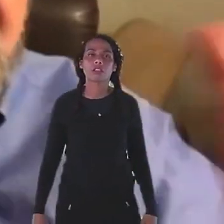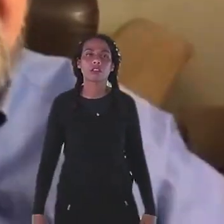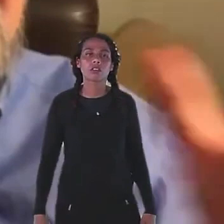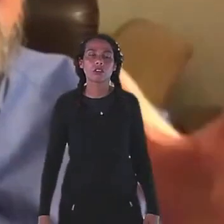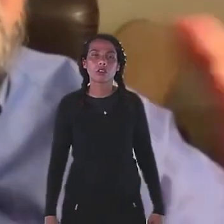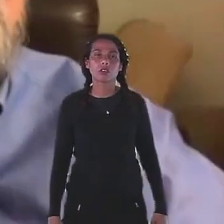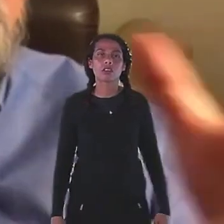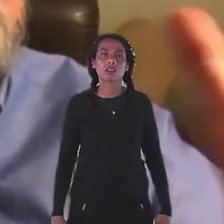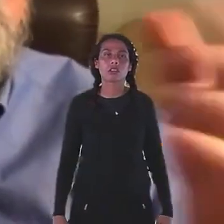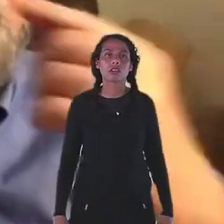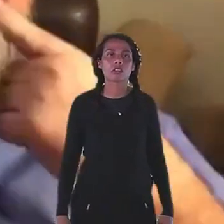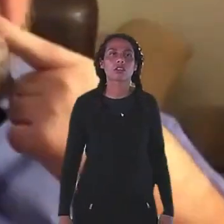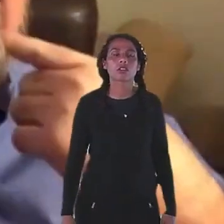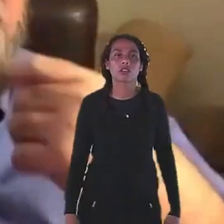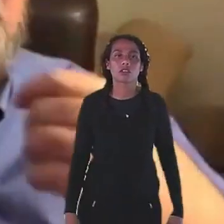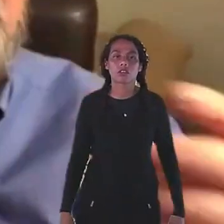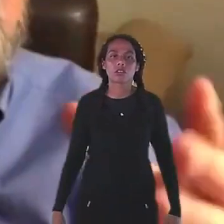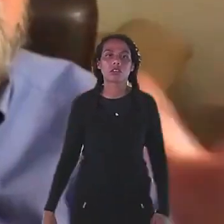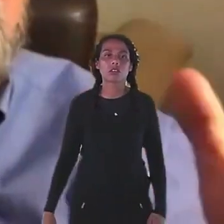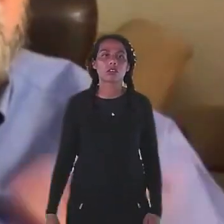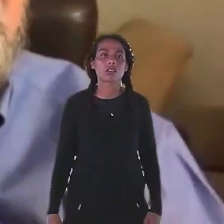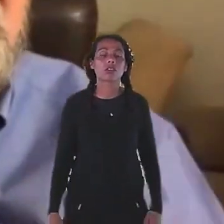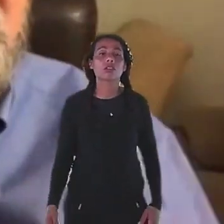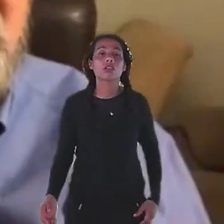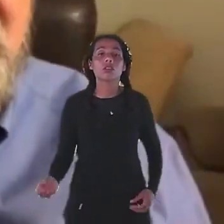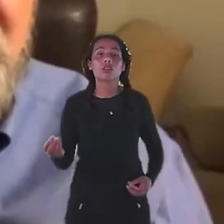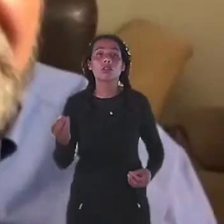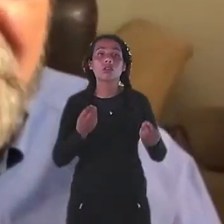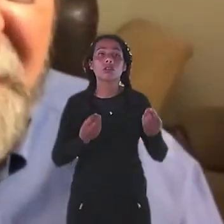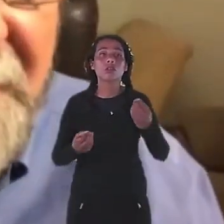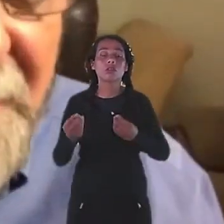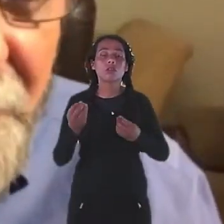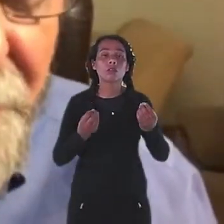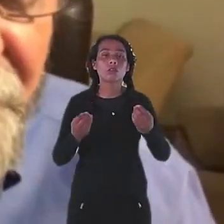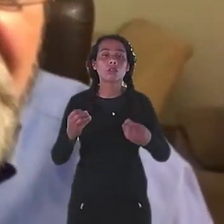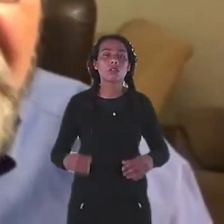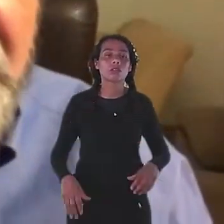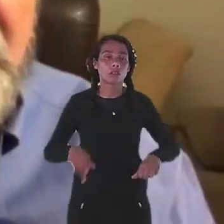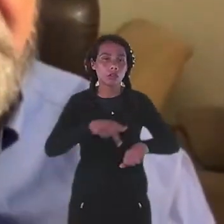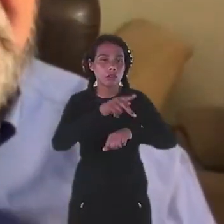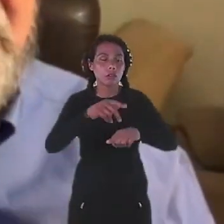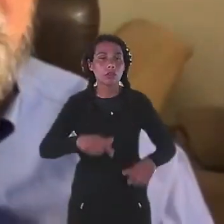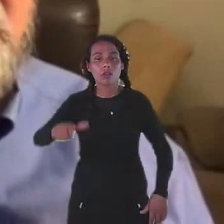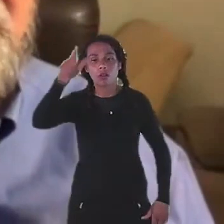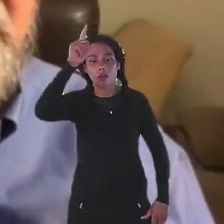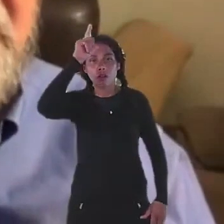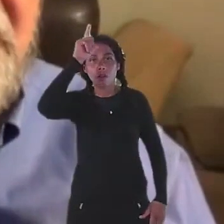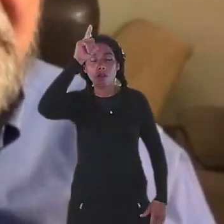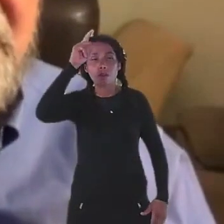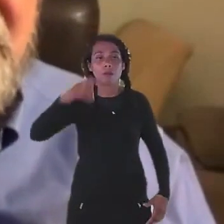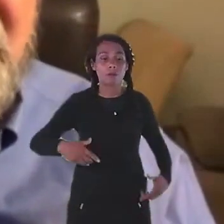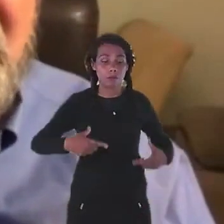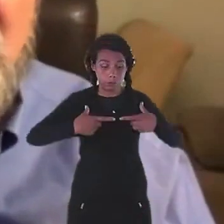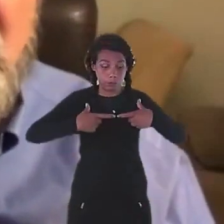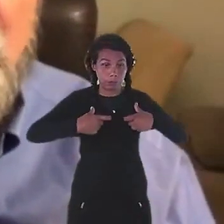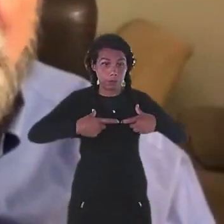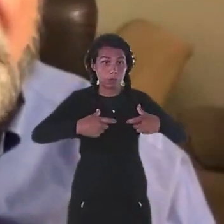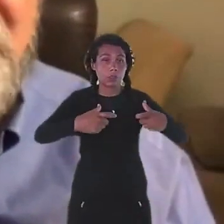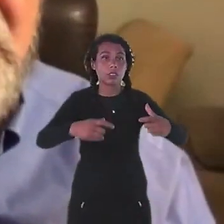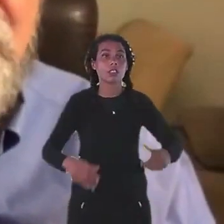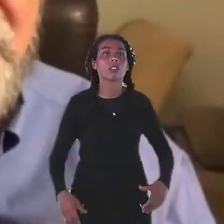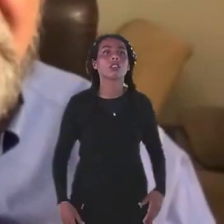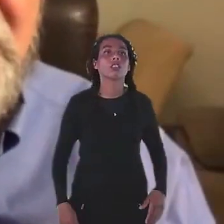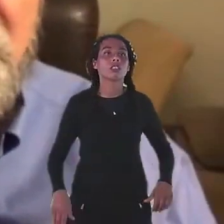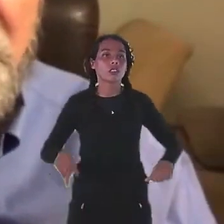que não tem distinção étnica nenhuma, né, mas que os colonizadores alemães e britânicos davam preferência